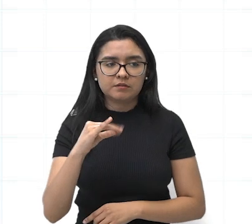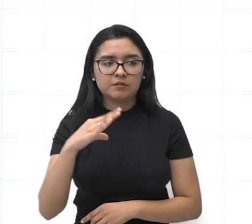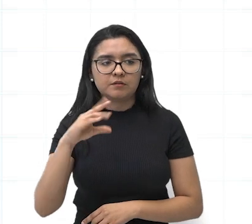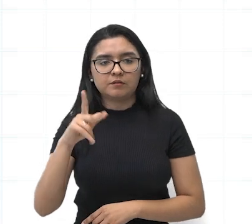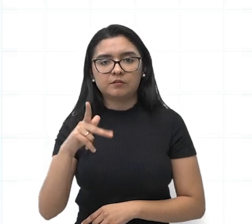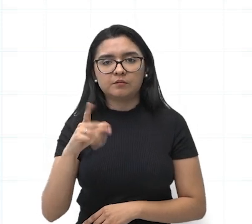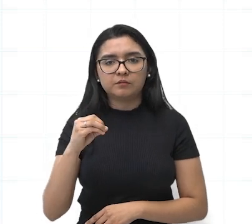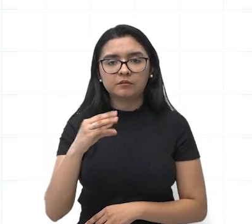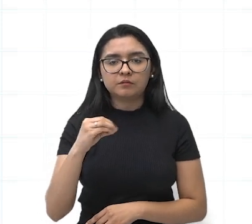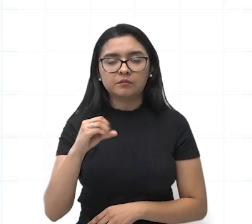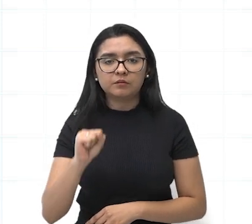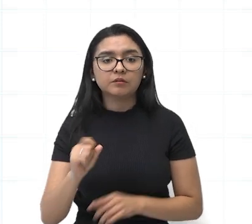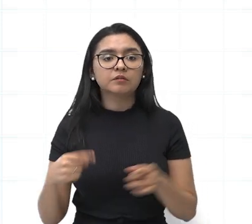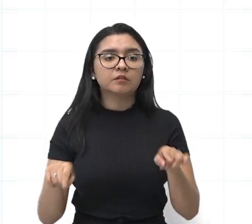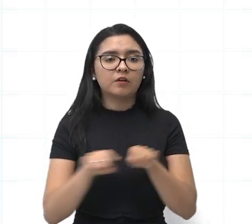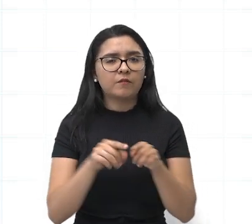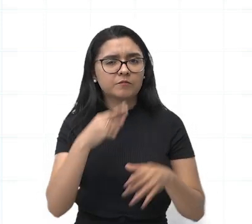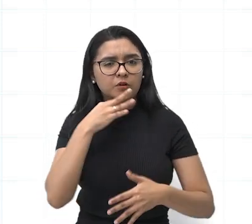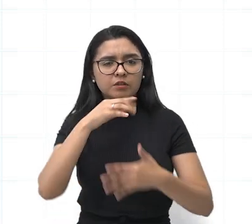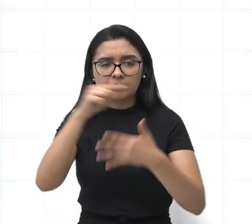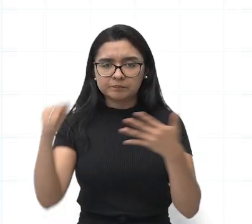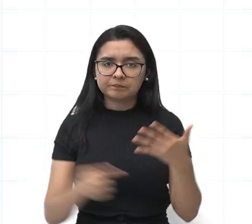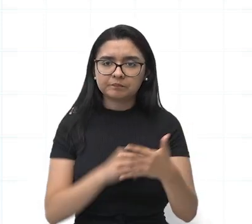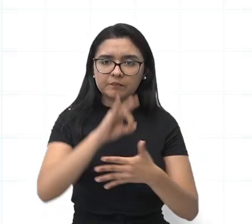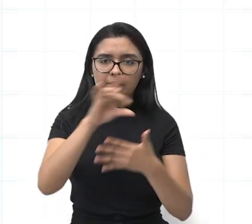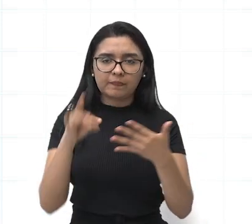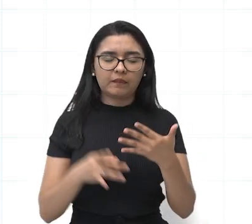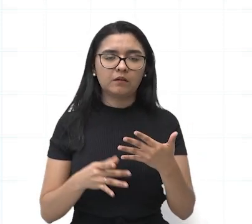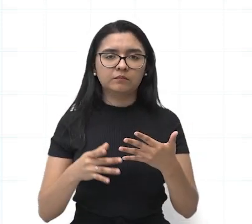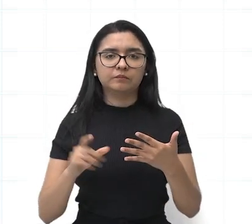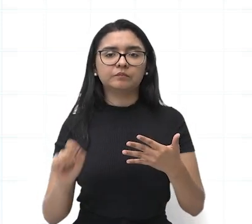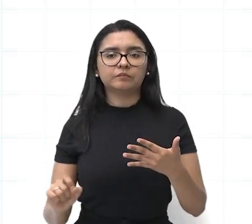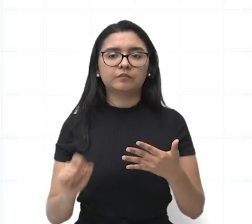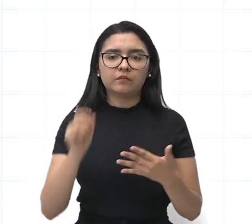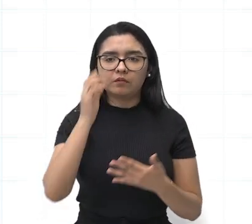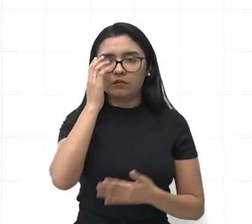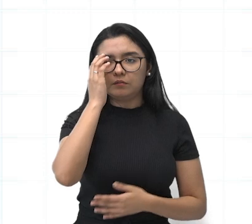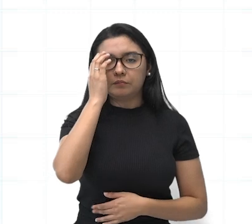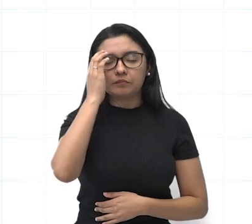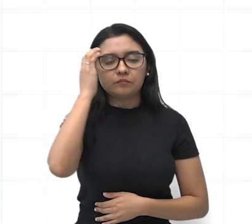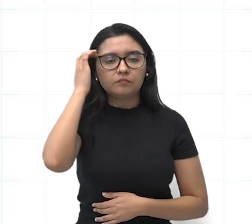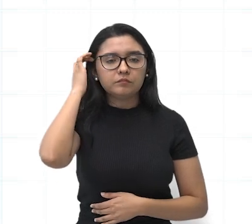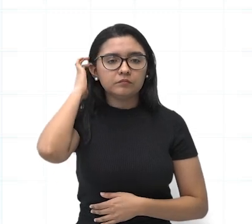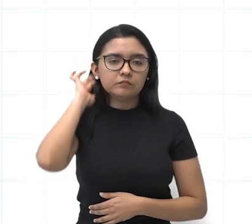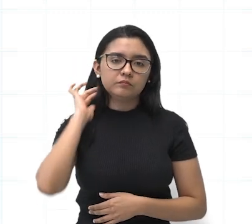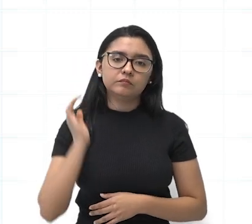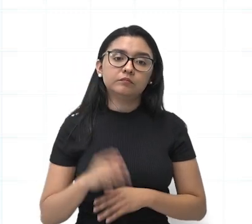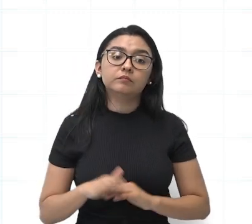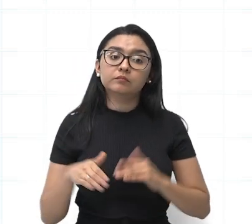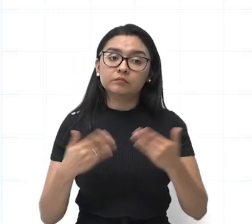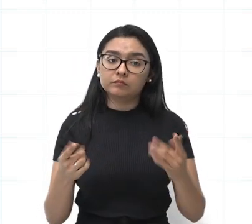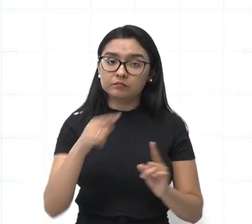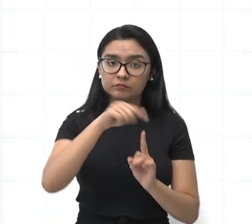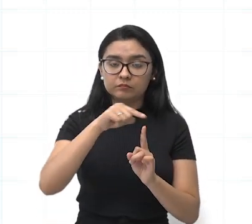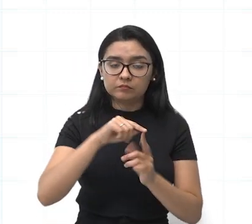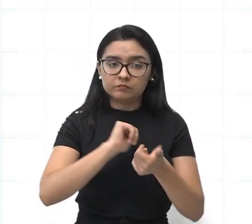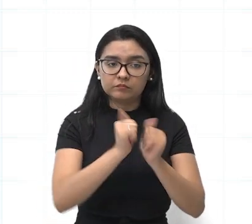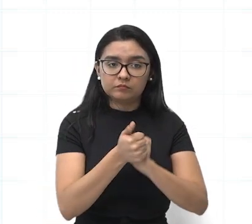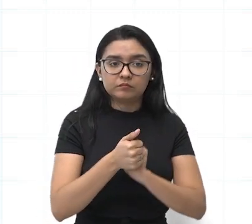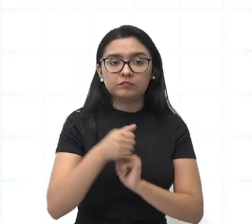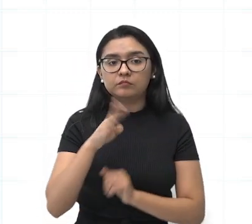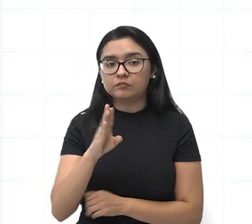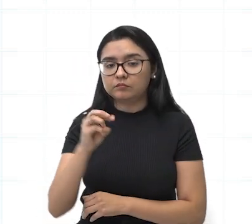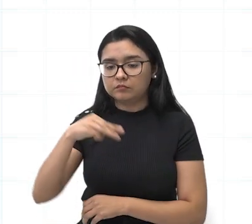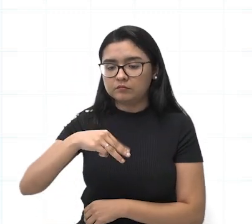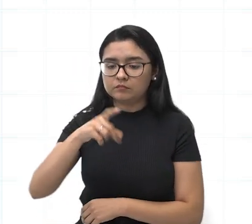um pouquinho dessas modalidades? Então, a modalidade BMX, a sigla